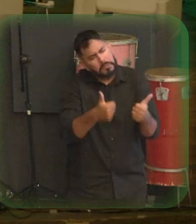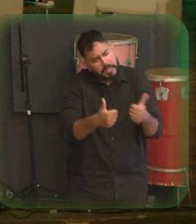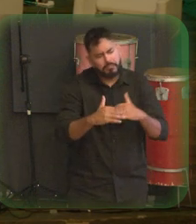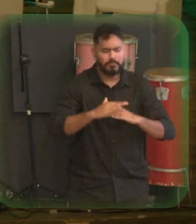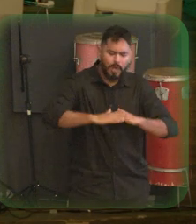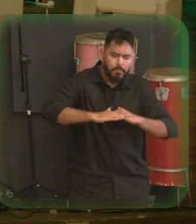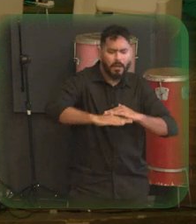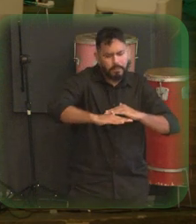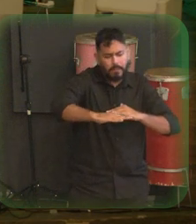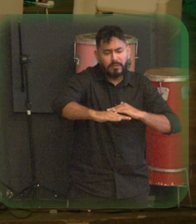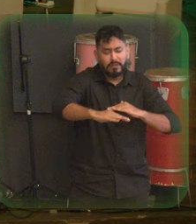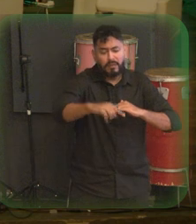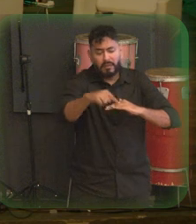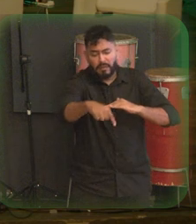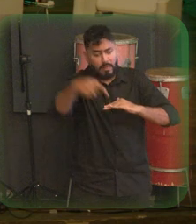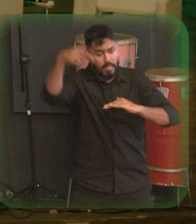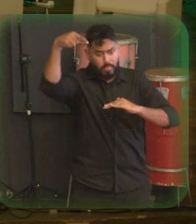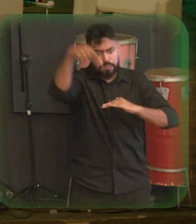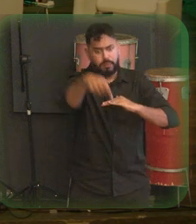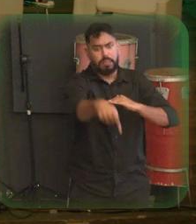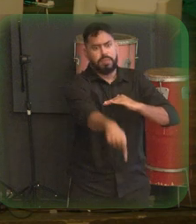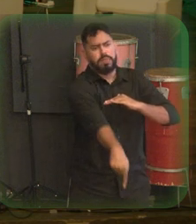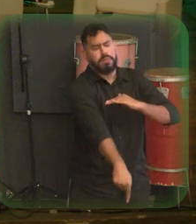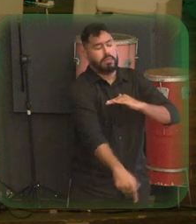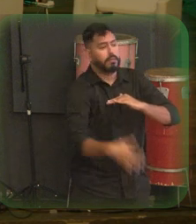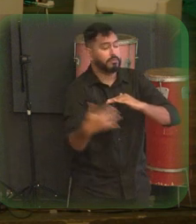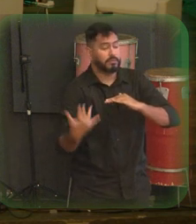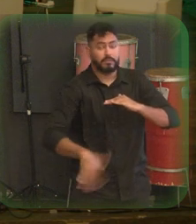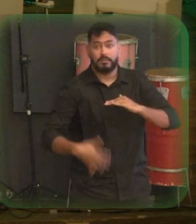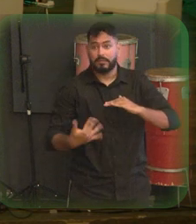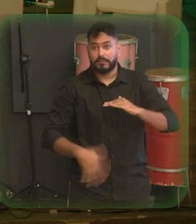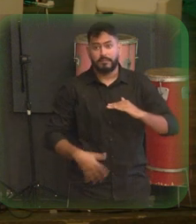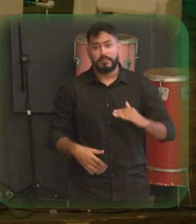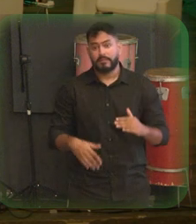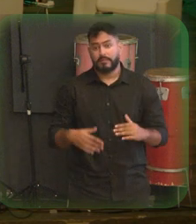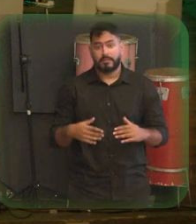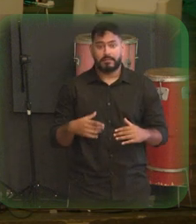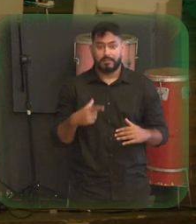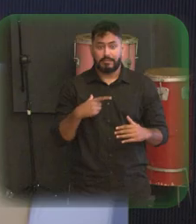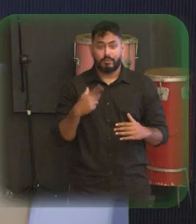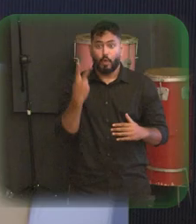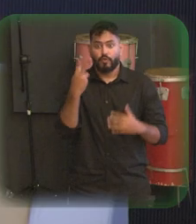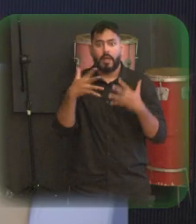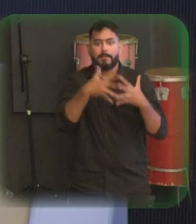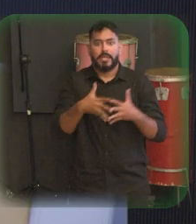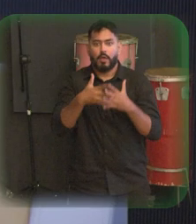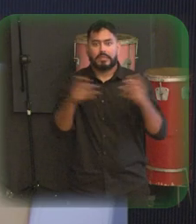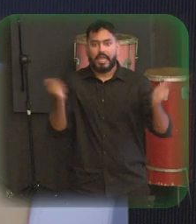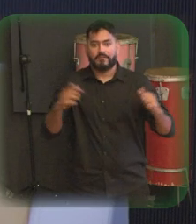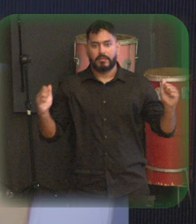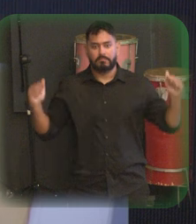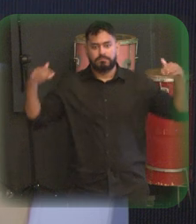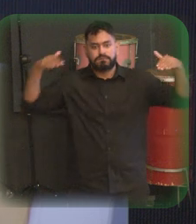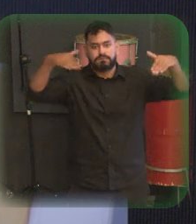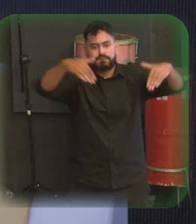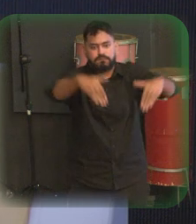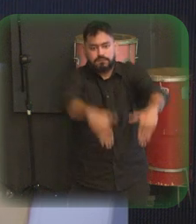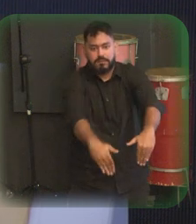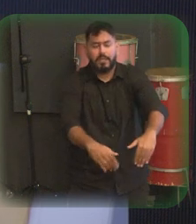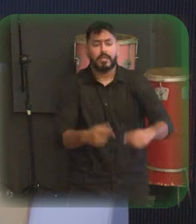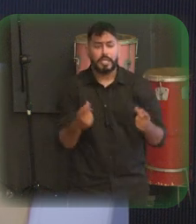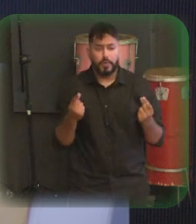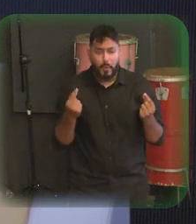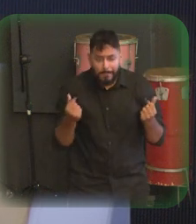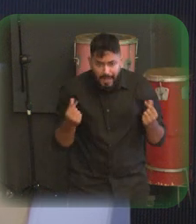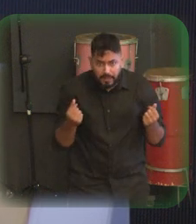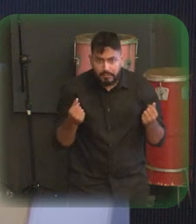a ter um buraco tão grande na obra que certamente cabe agora uns 2 caminhões dentro. E o preço original da obra já não é o preço